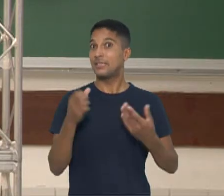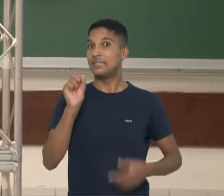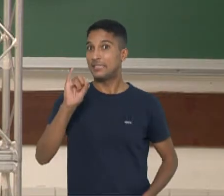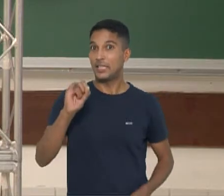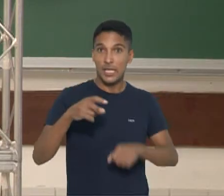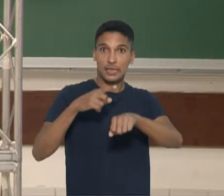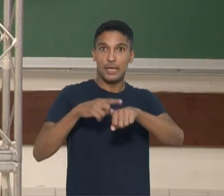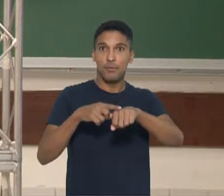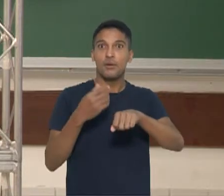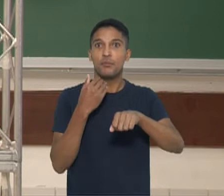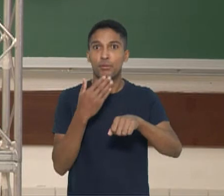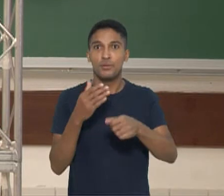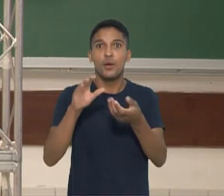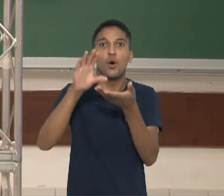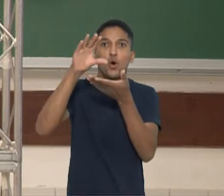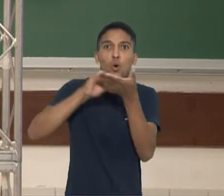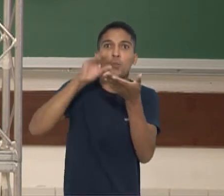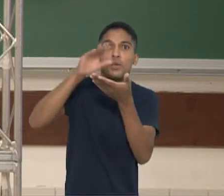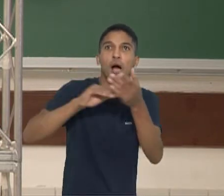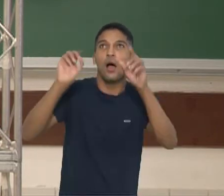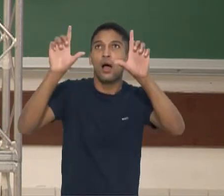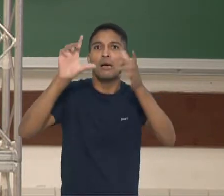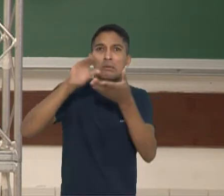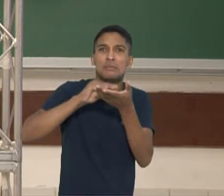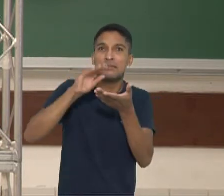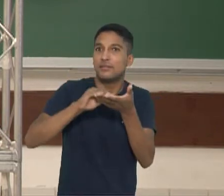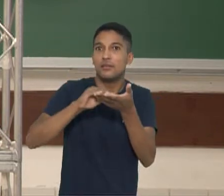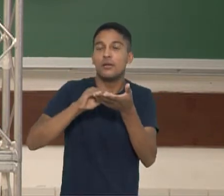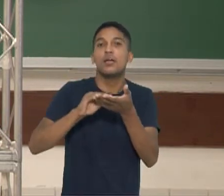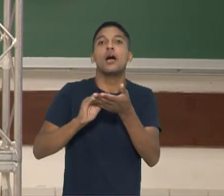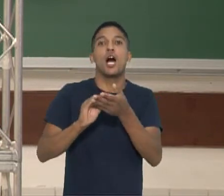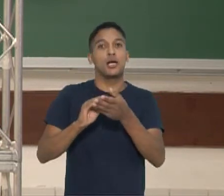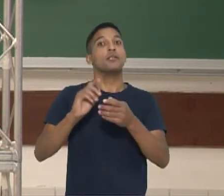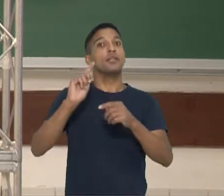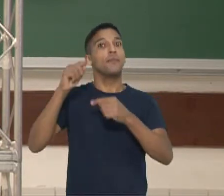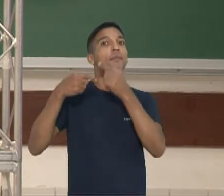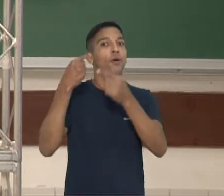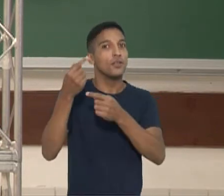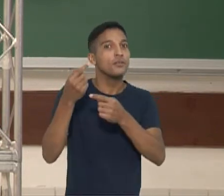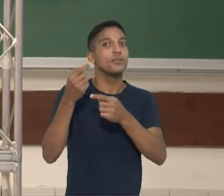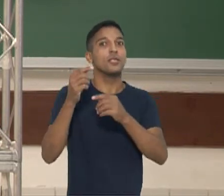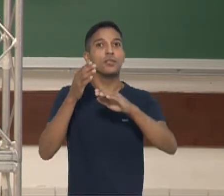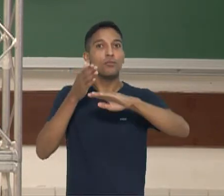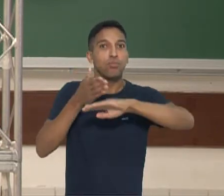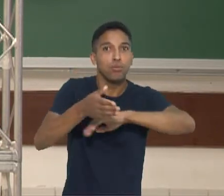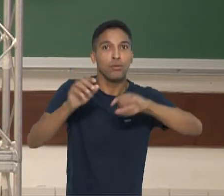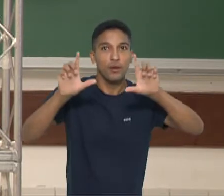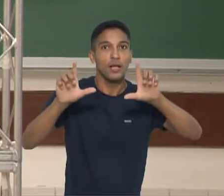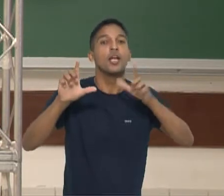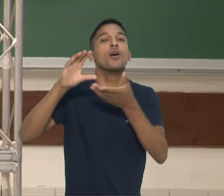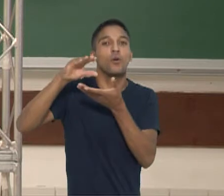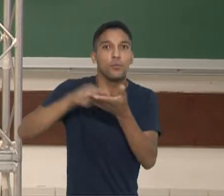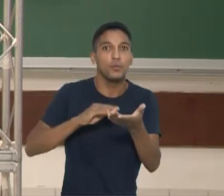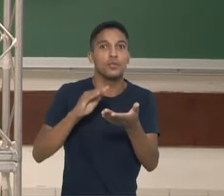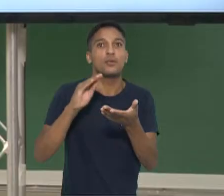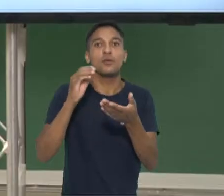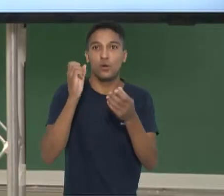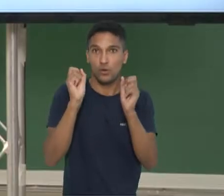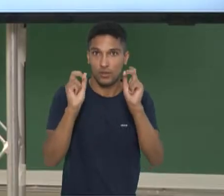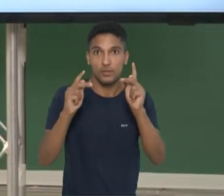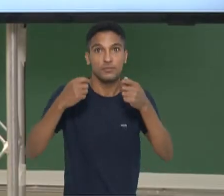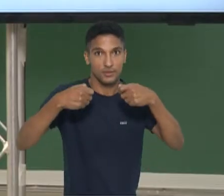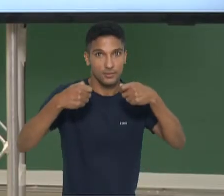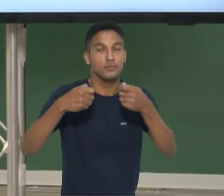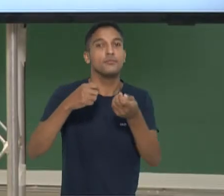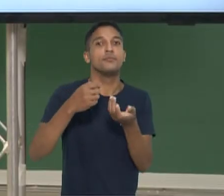Se não deu tempo, vocês entram depois lá no YouTube e copiam, ok? Combinado? Vamos a ver. A